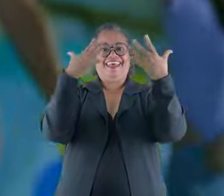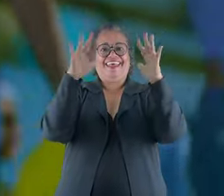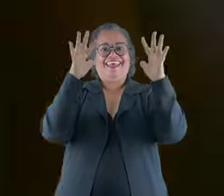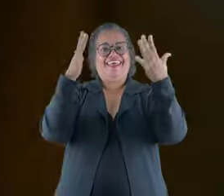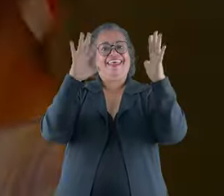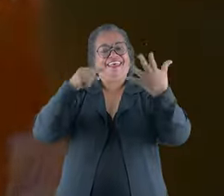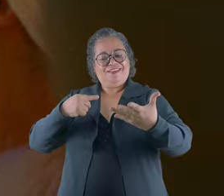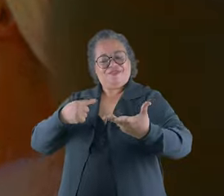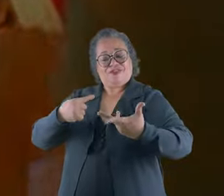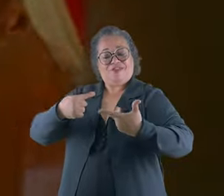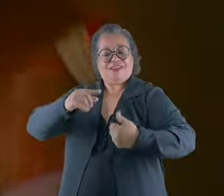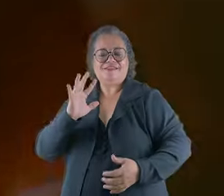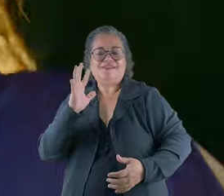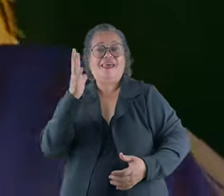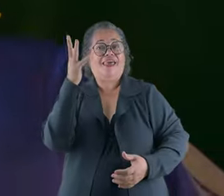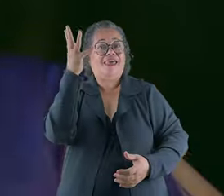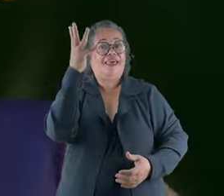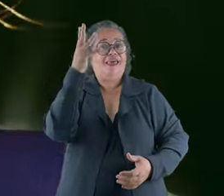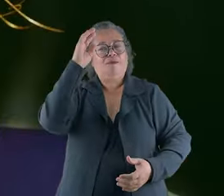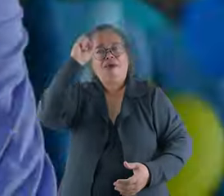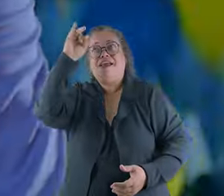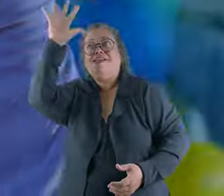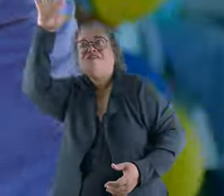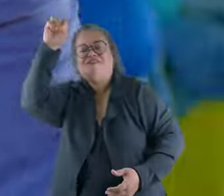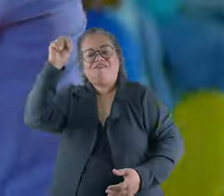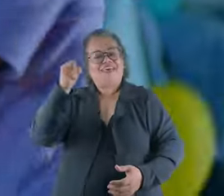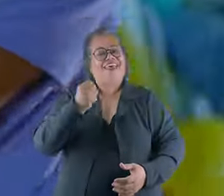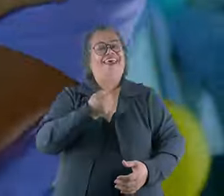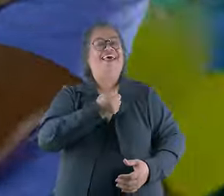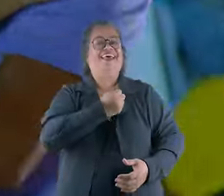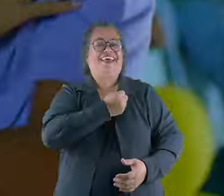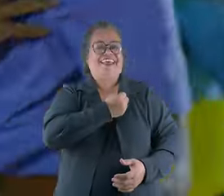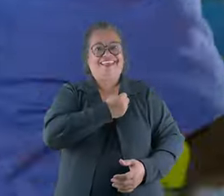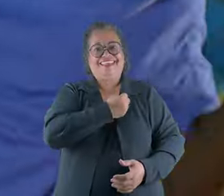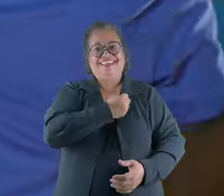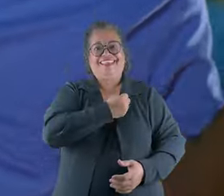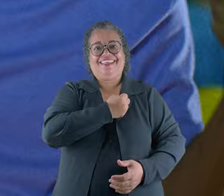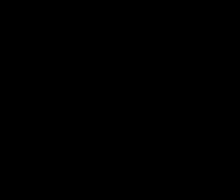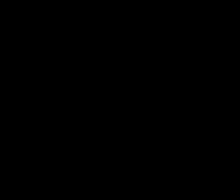Tudo pode acontecer. Não pare de sonhar.